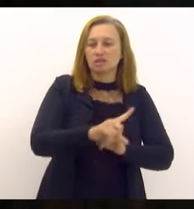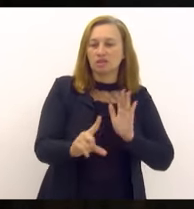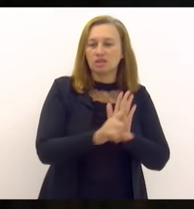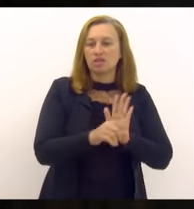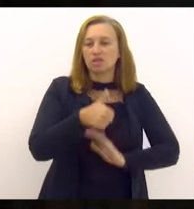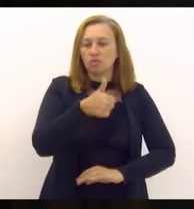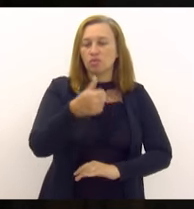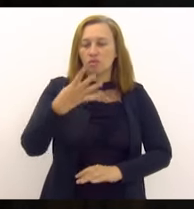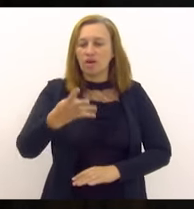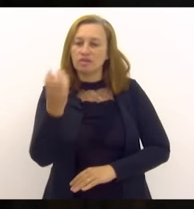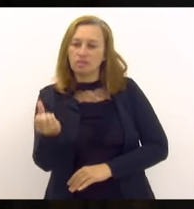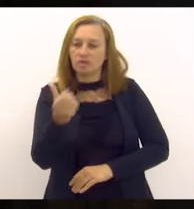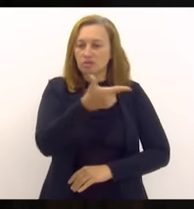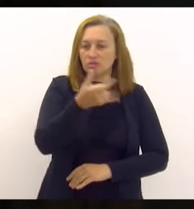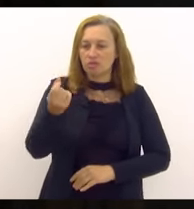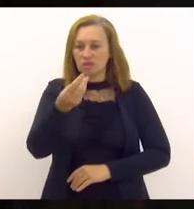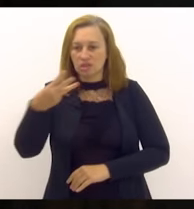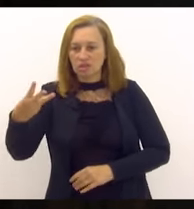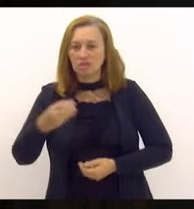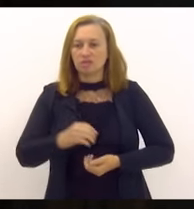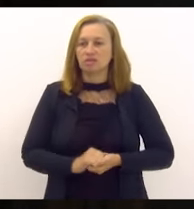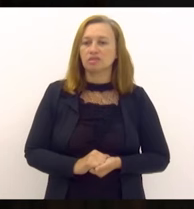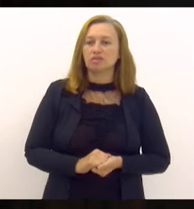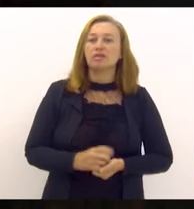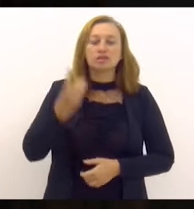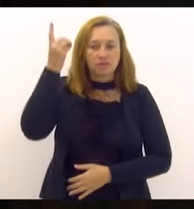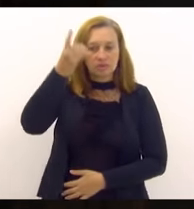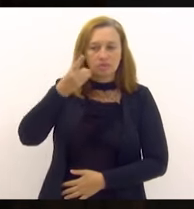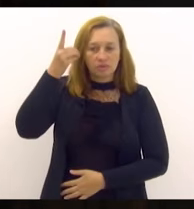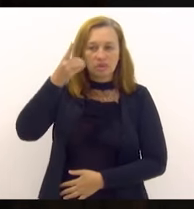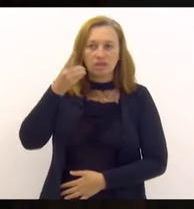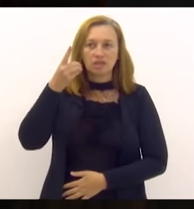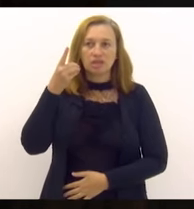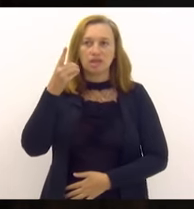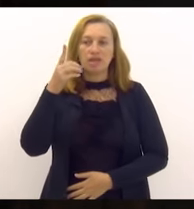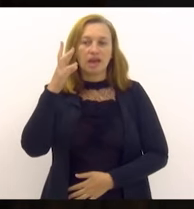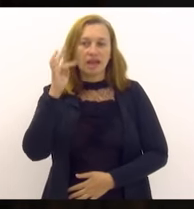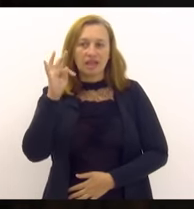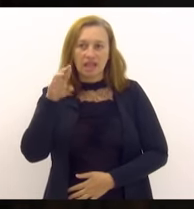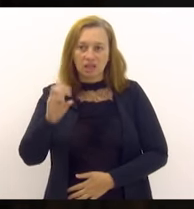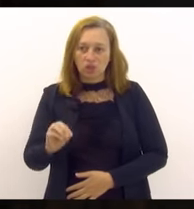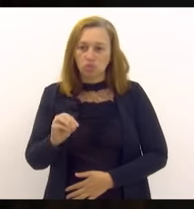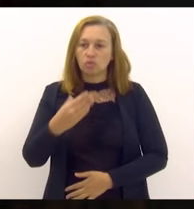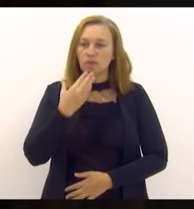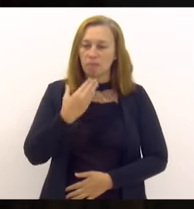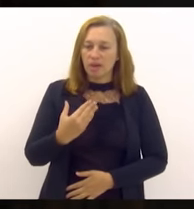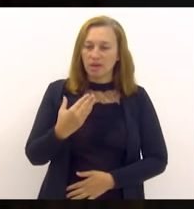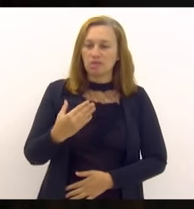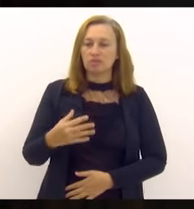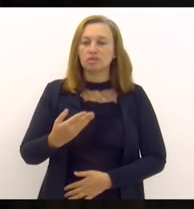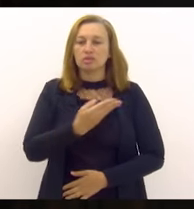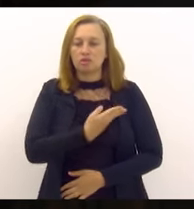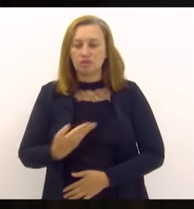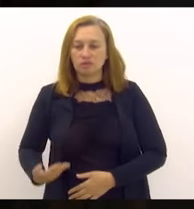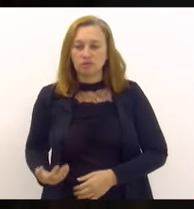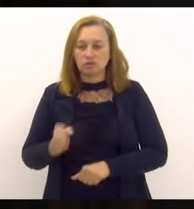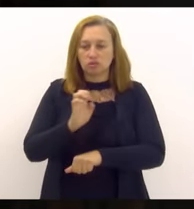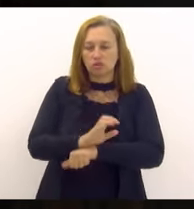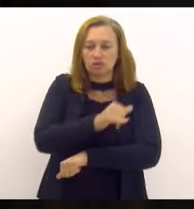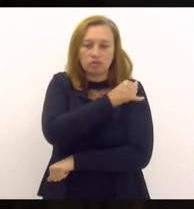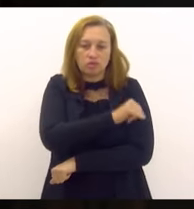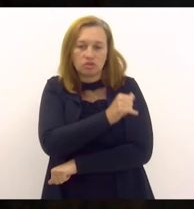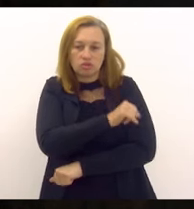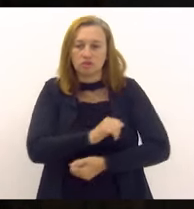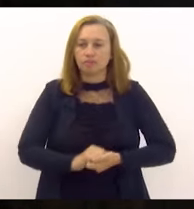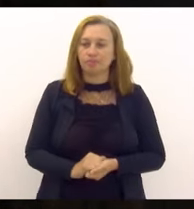número 146/2023, de autoria do deputado Renato Machado, que solicita ao governador do estado do Rio de